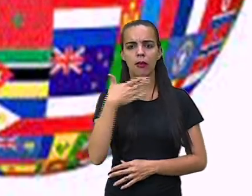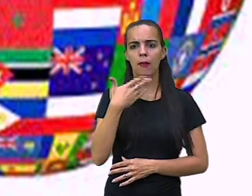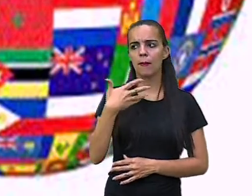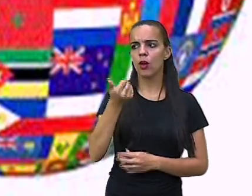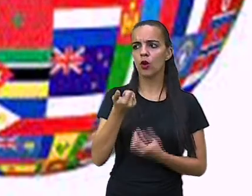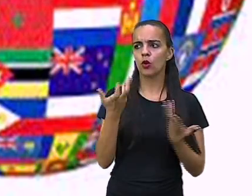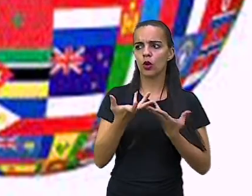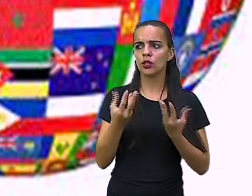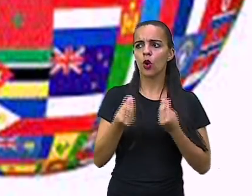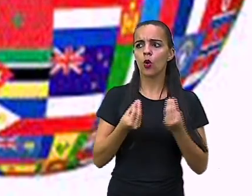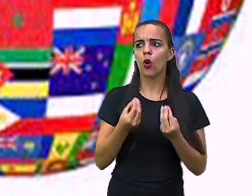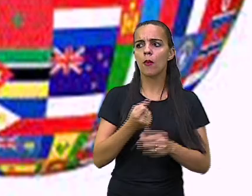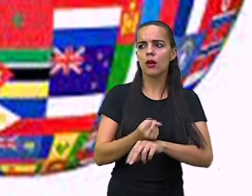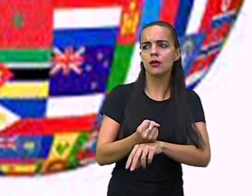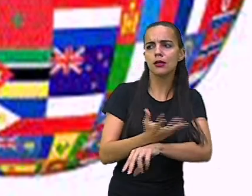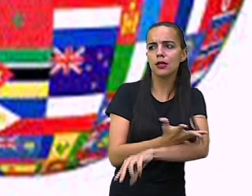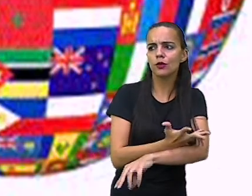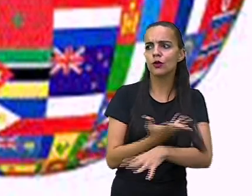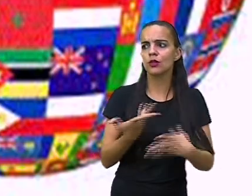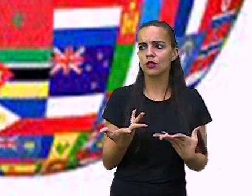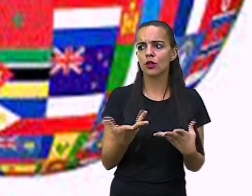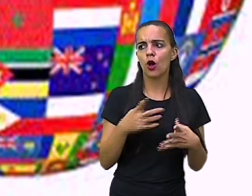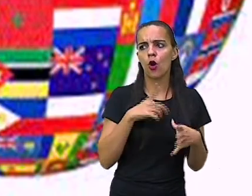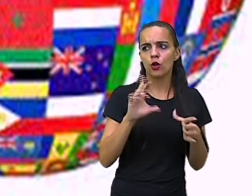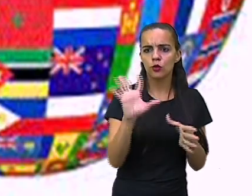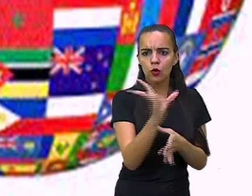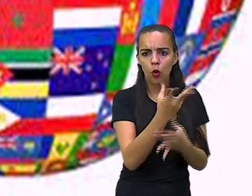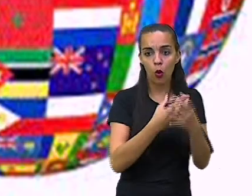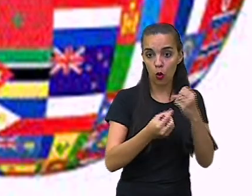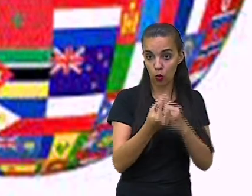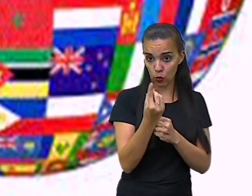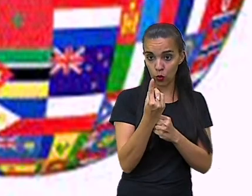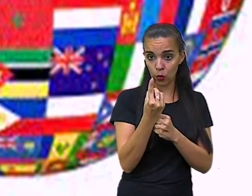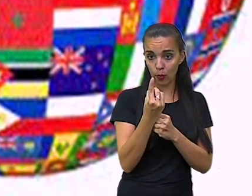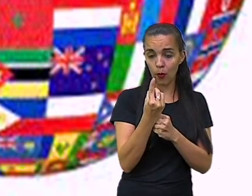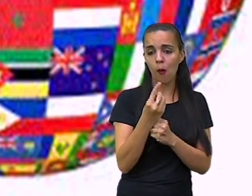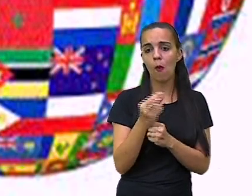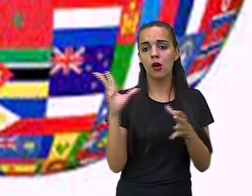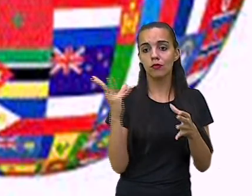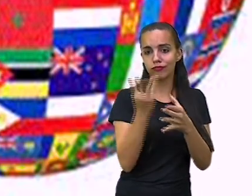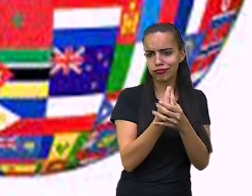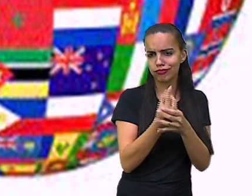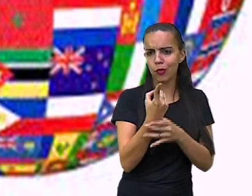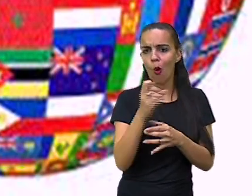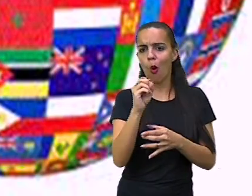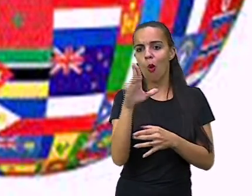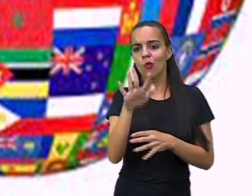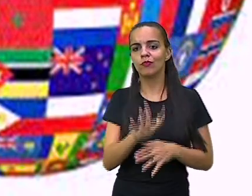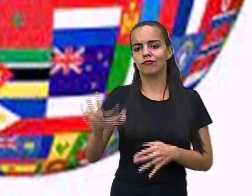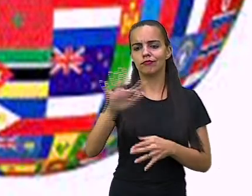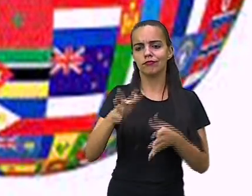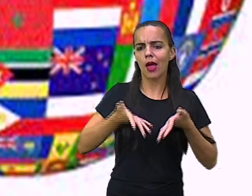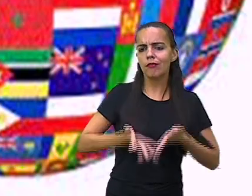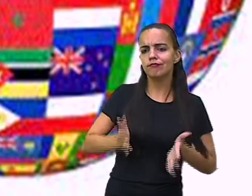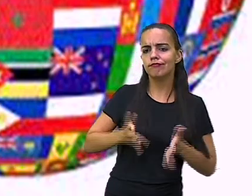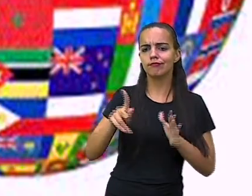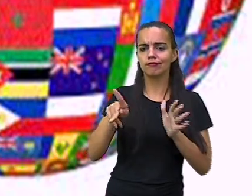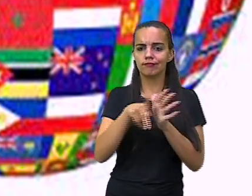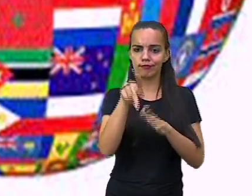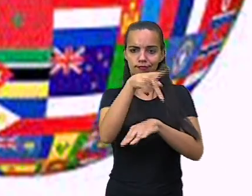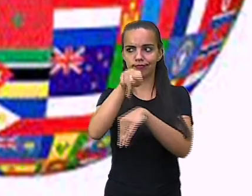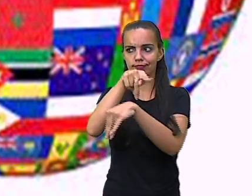é revoluções e o que é nacionalismo. E o nacionalismo é uma característica